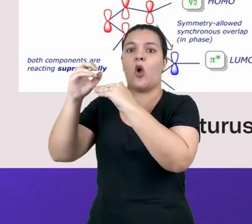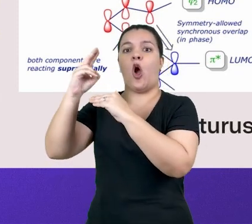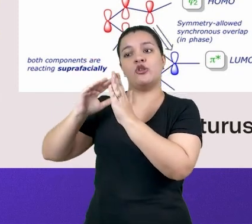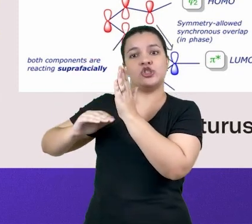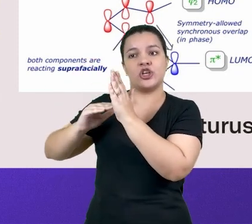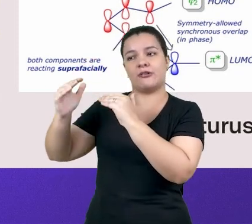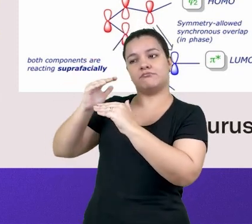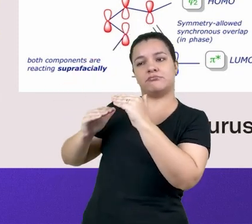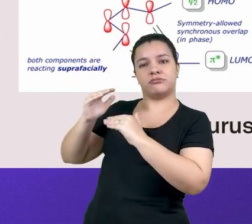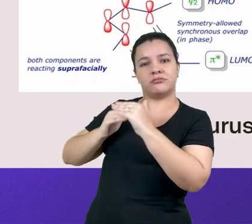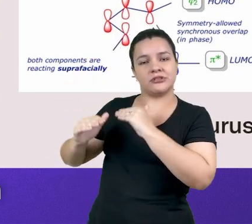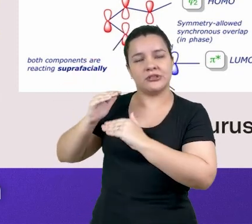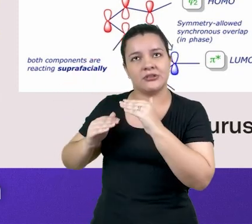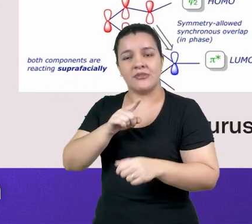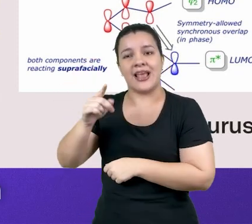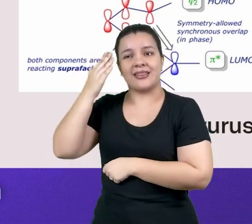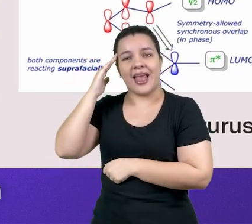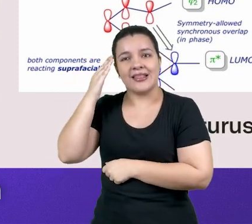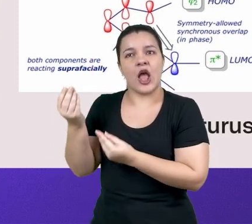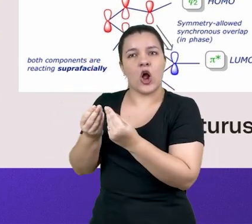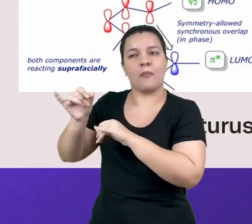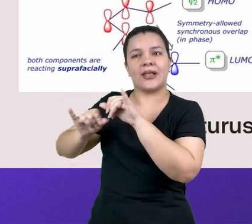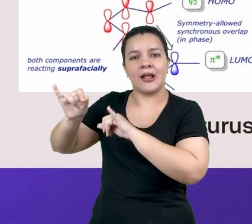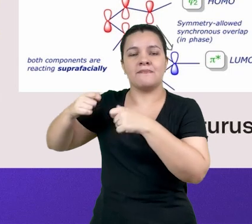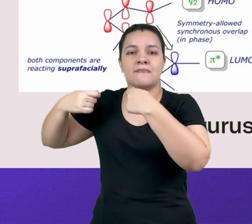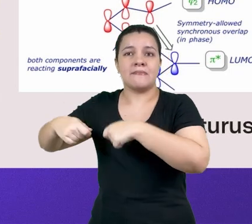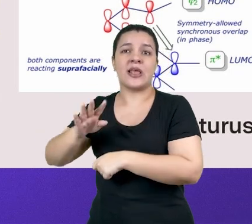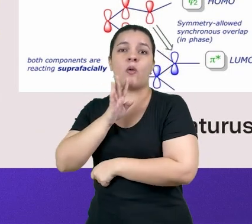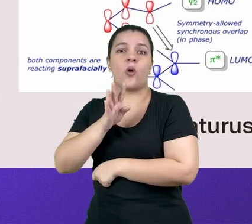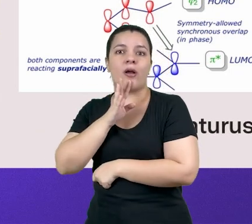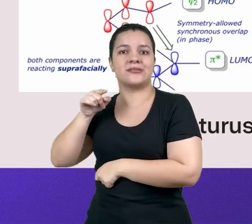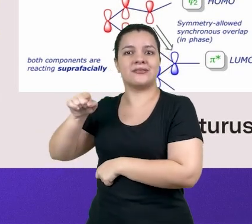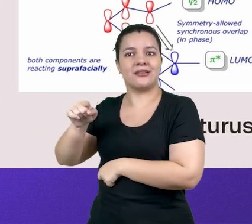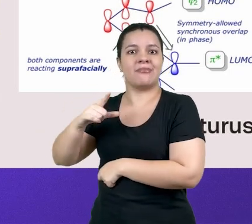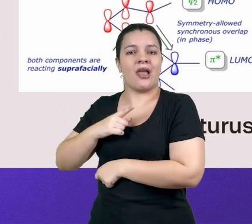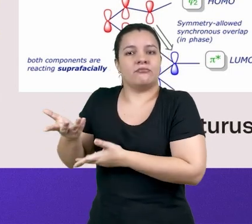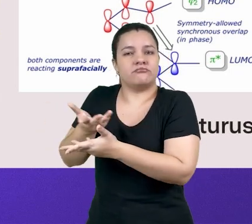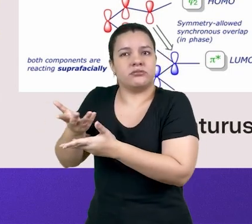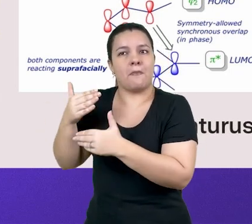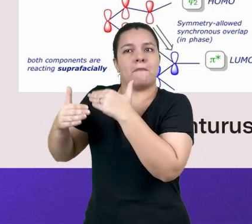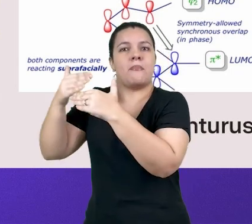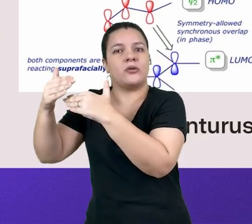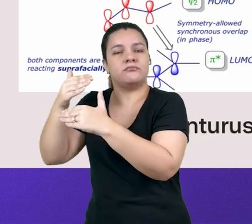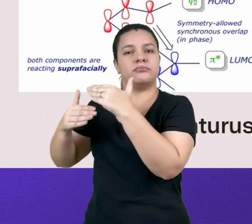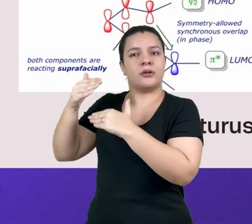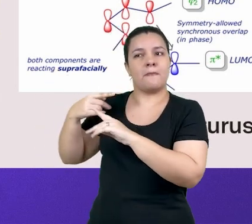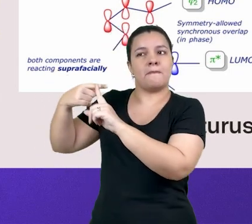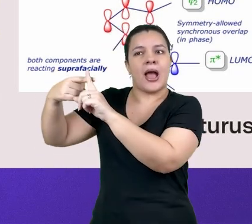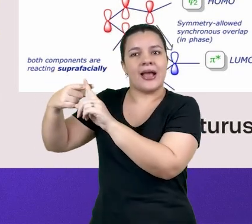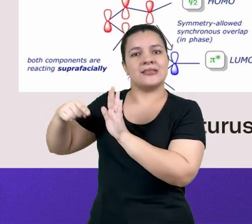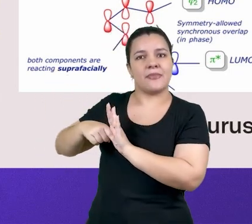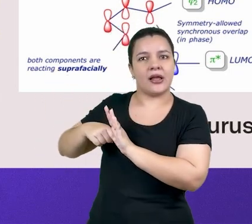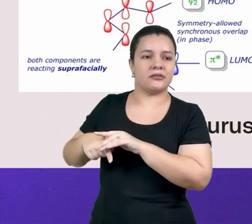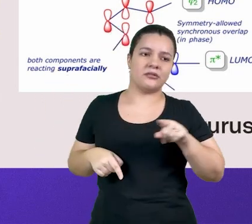ou destrutiva. Muitas reações, para você entender o que acontece com elas, você precisa entender essa interferência. Mais uma vez, tem